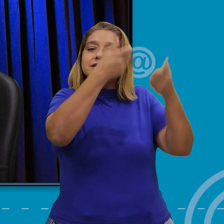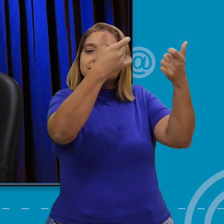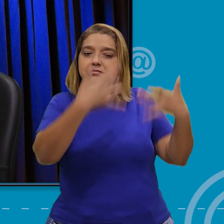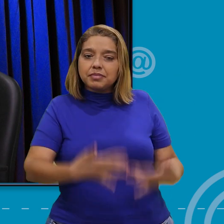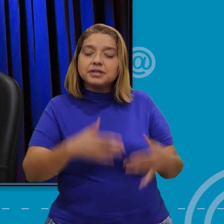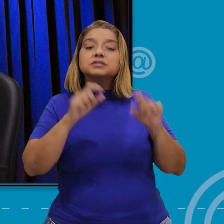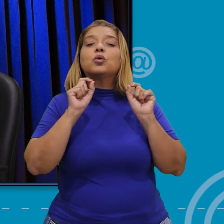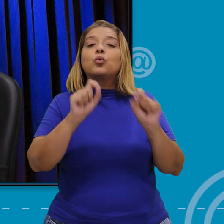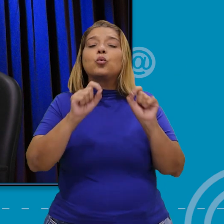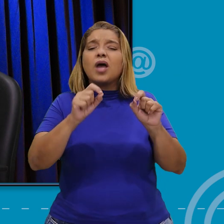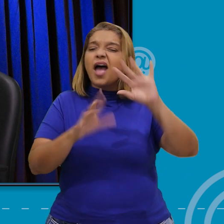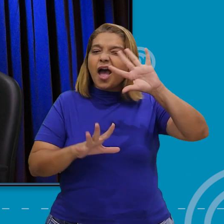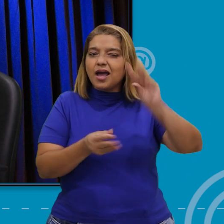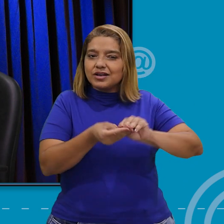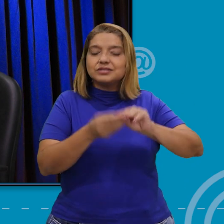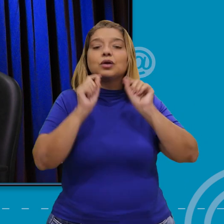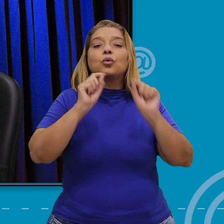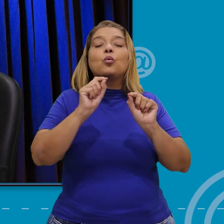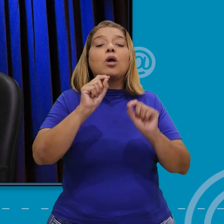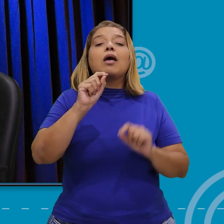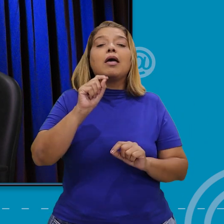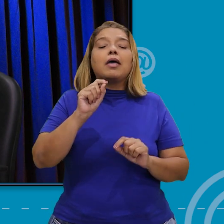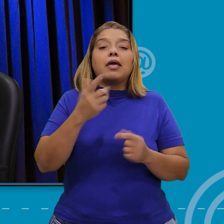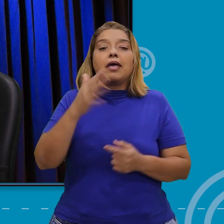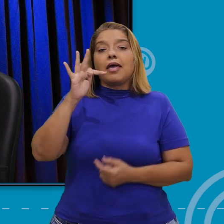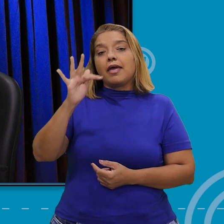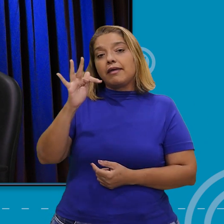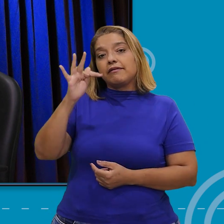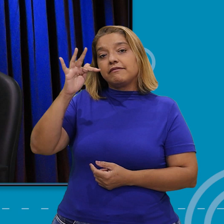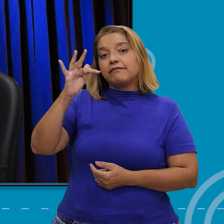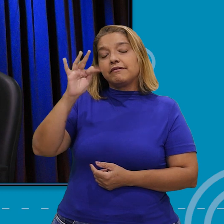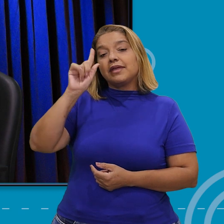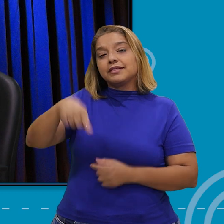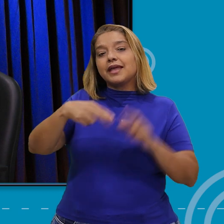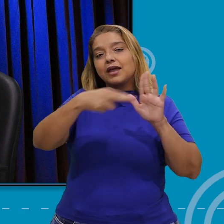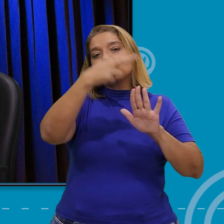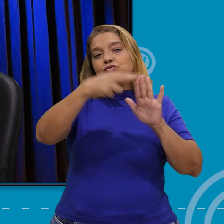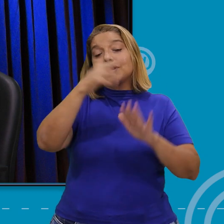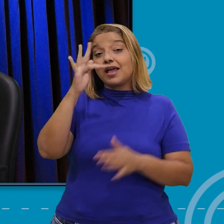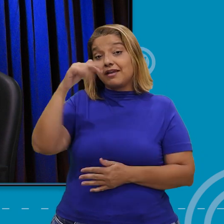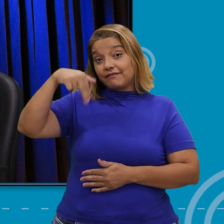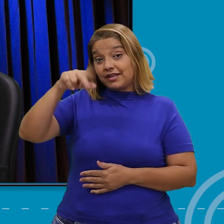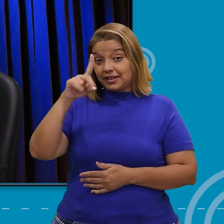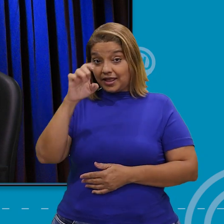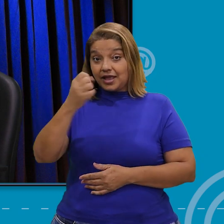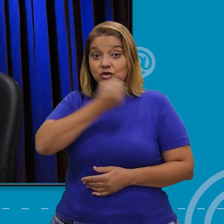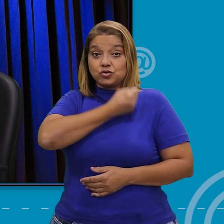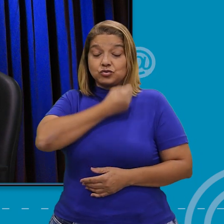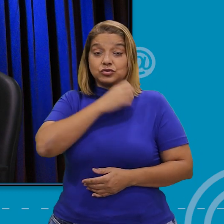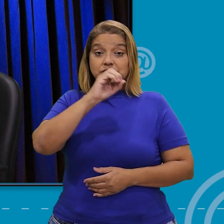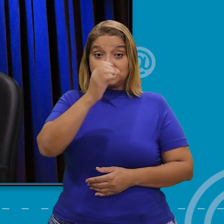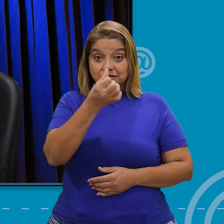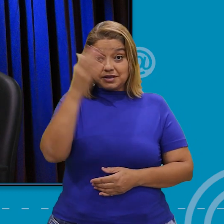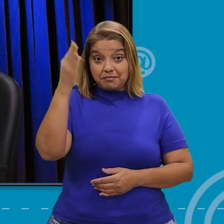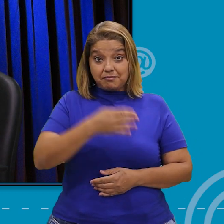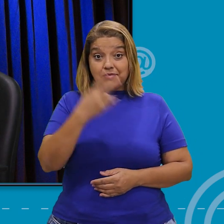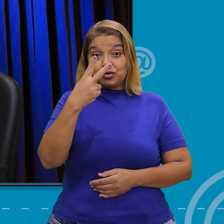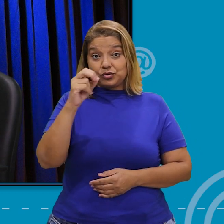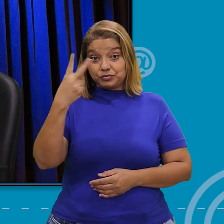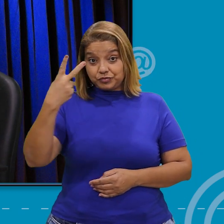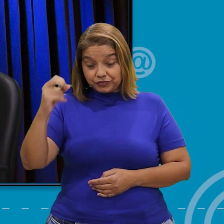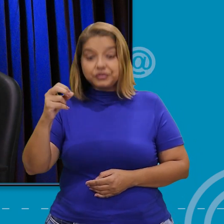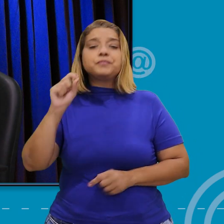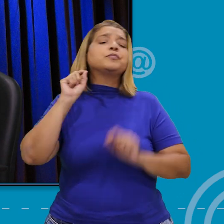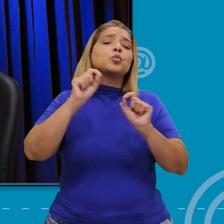queria que você nos explicasse brevemente o que é a resolução do FNDE número